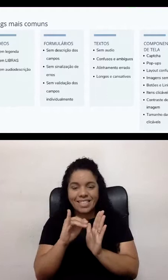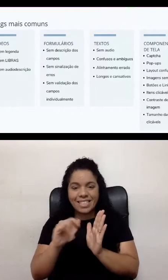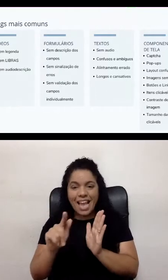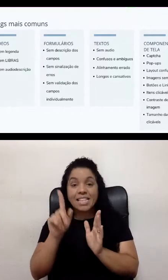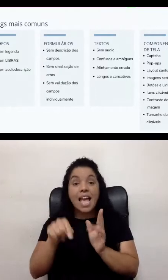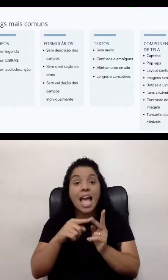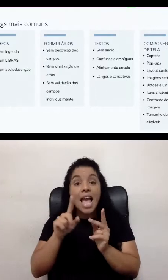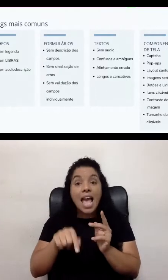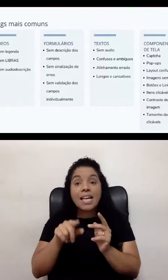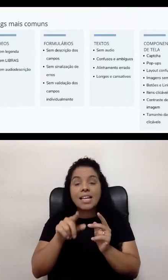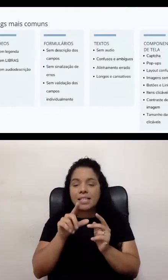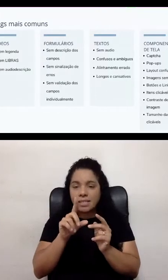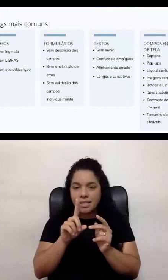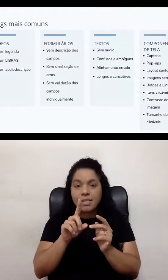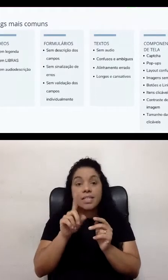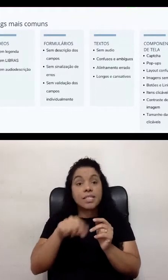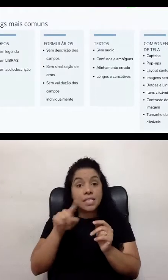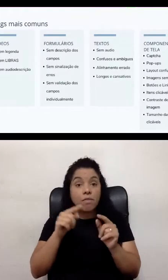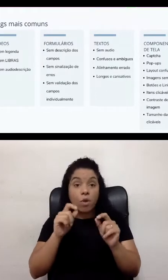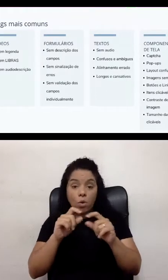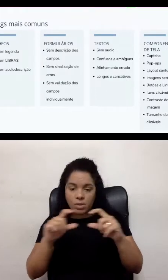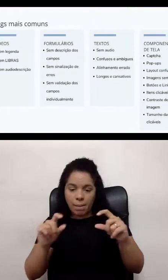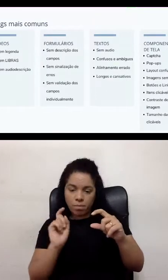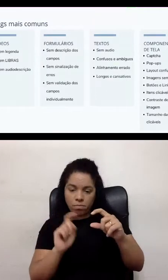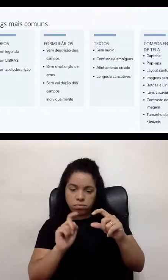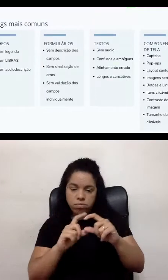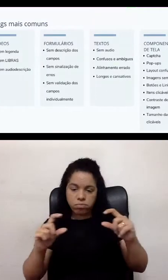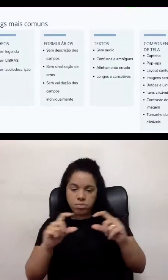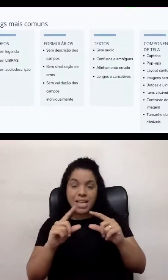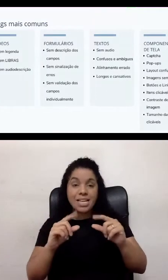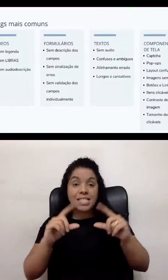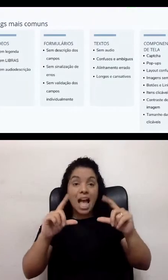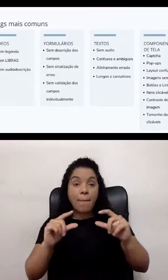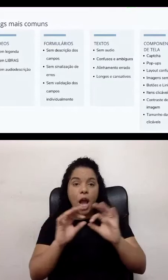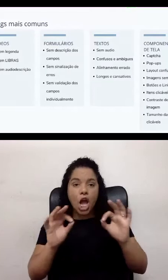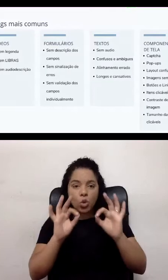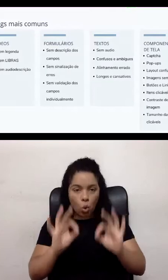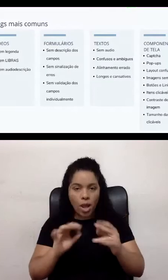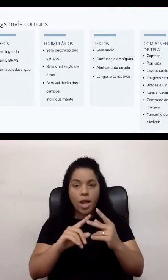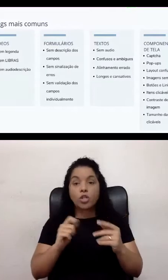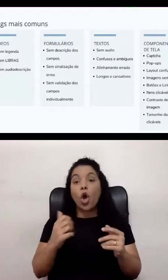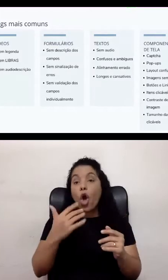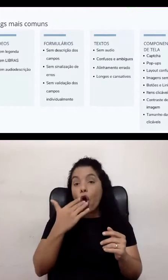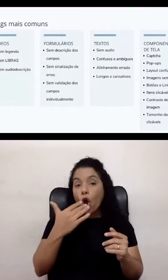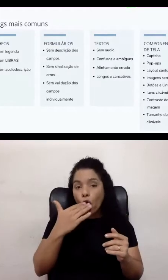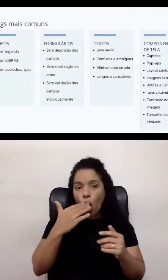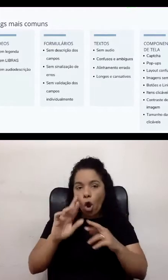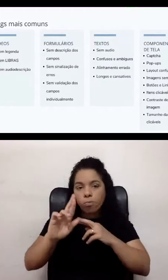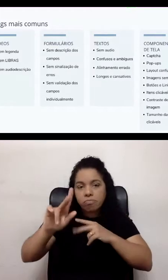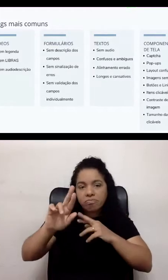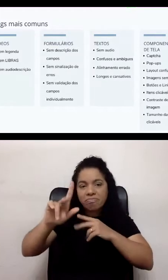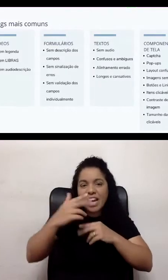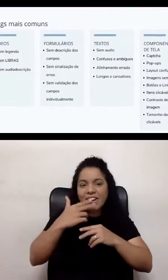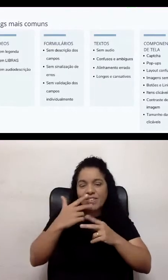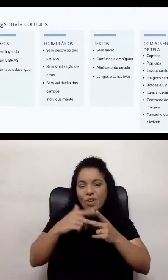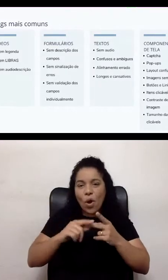tamanho do botão clicável está no tamanho correto, se a cor, o contraste entre cor